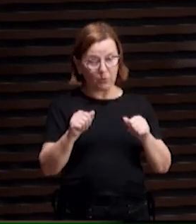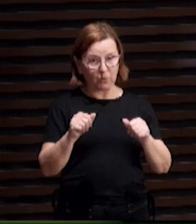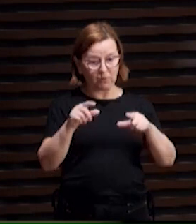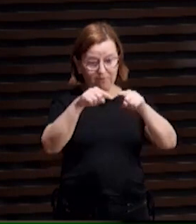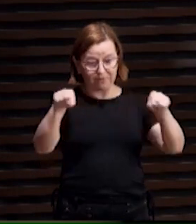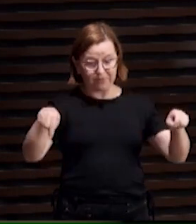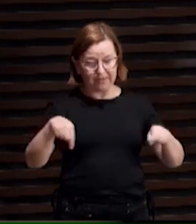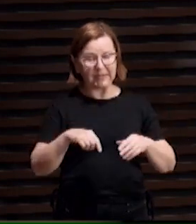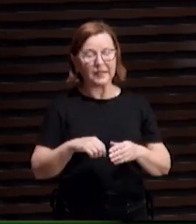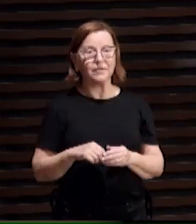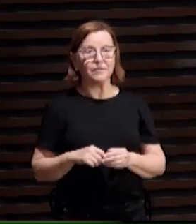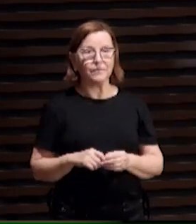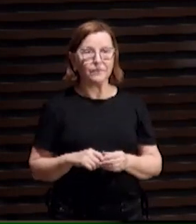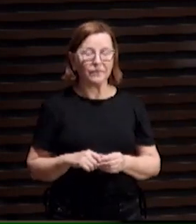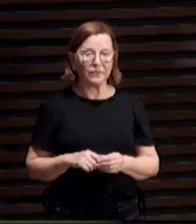e o